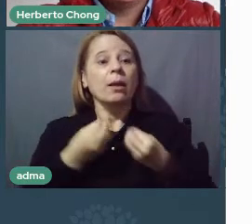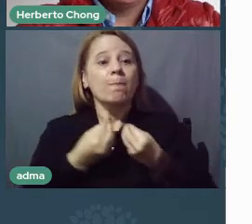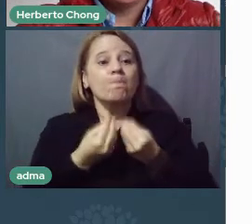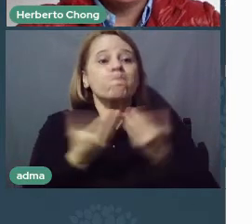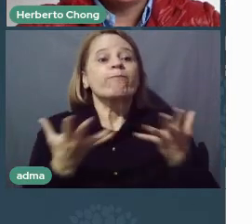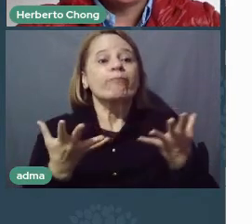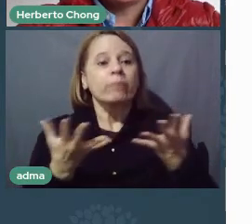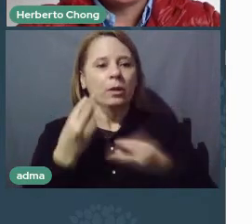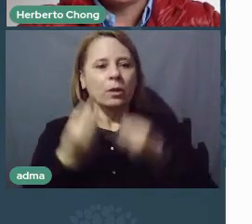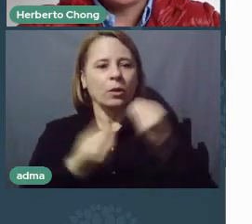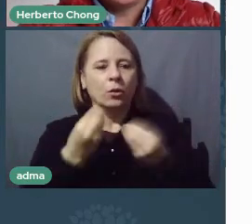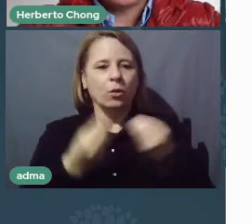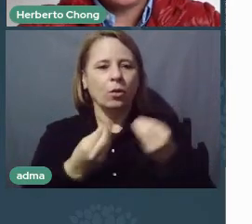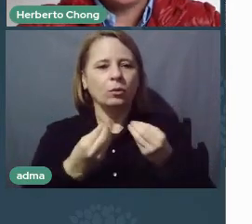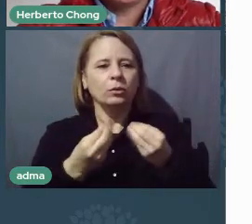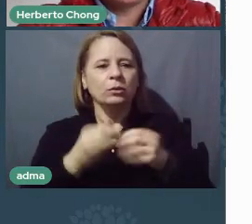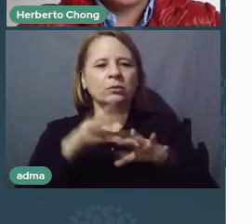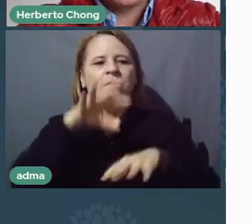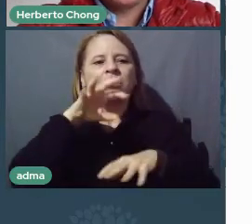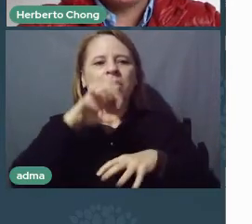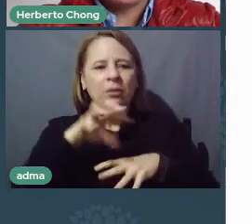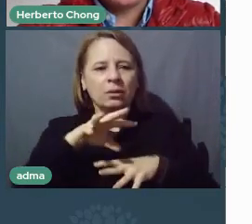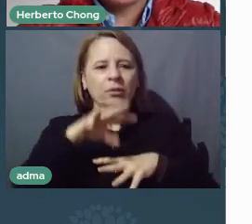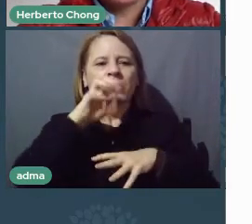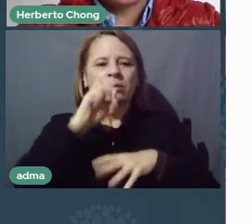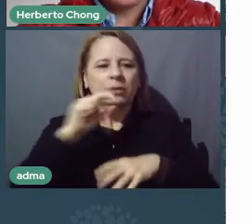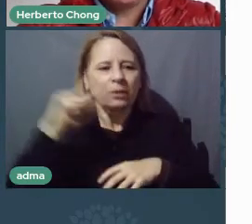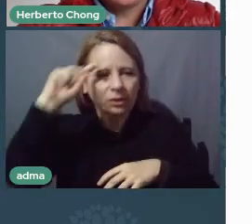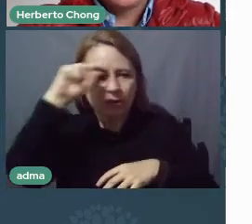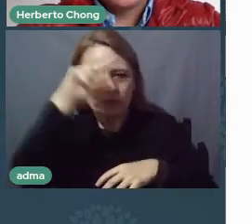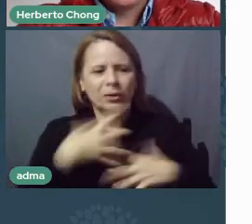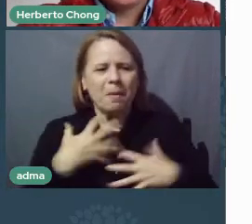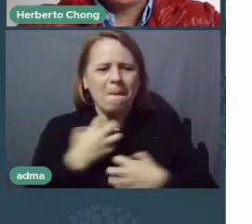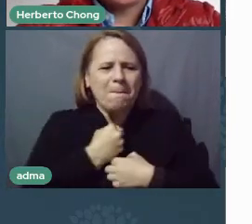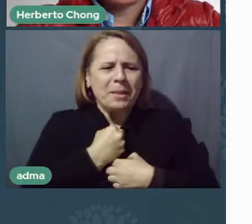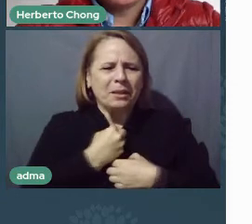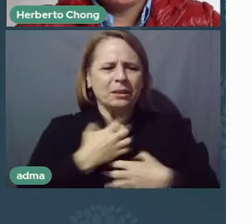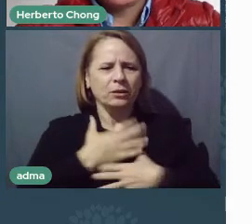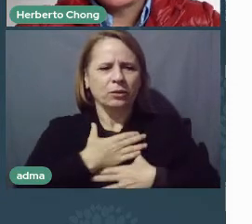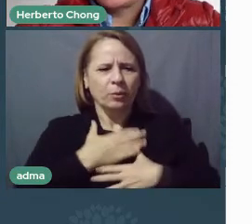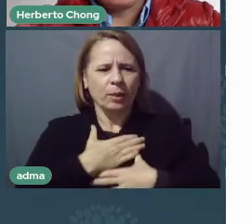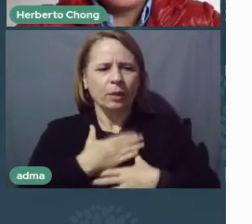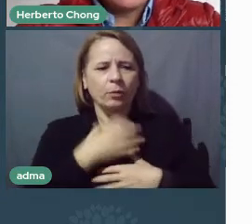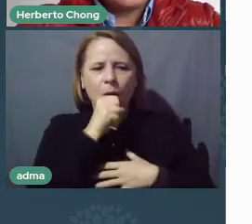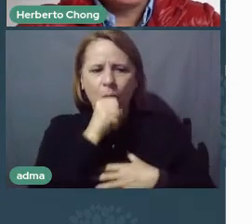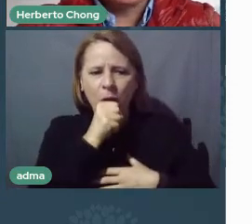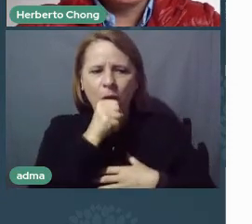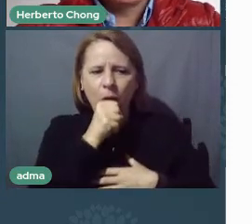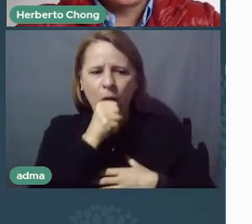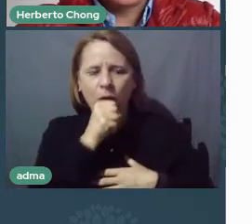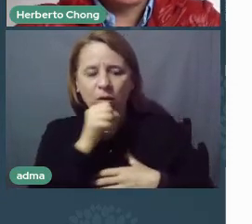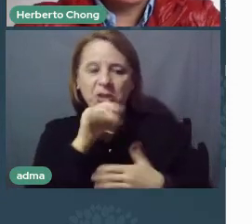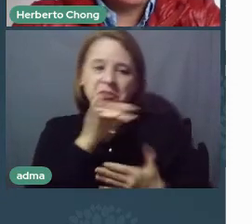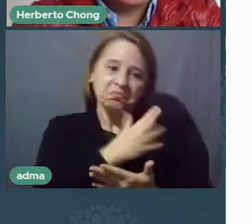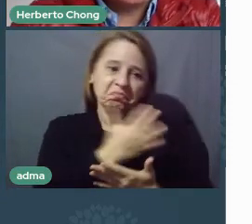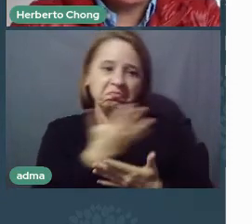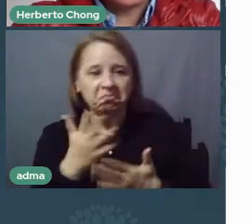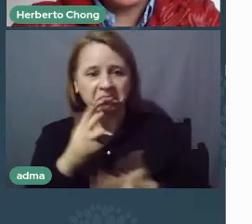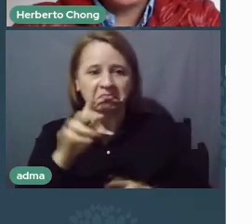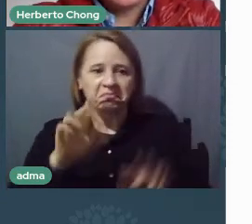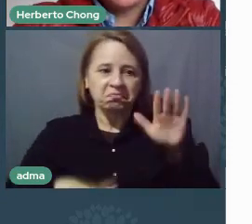com sibilância, falta de ar, a dispneia, o aperto no peito, e essa tosse que é variável com o tempo